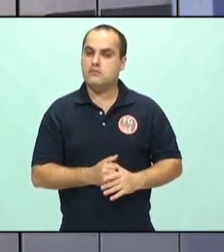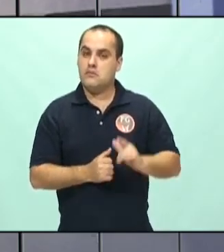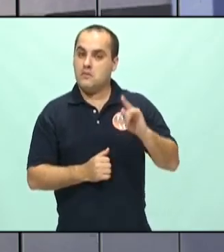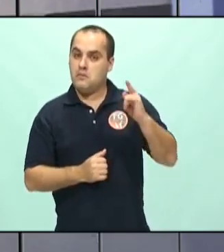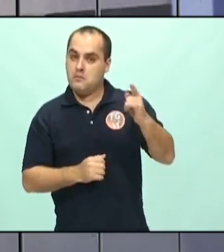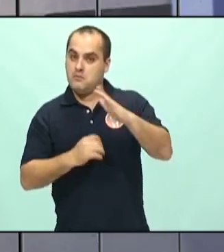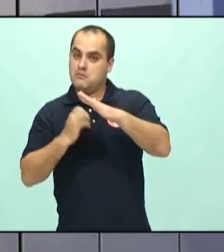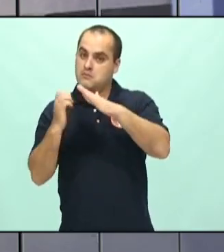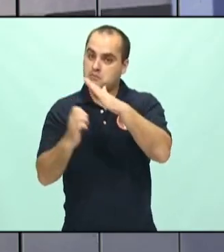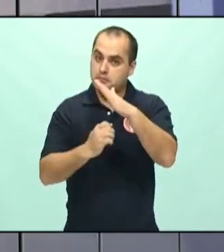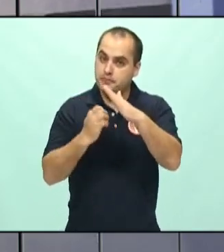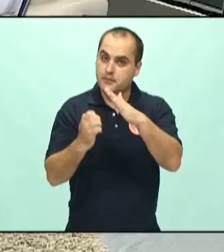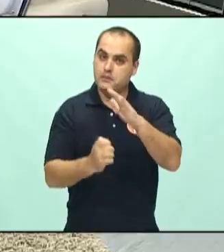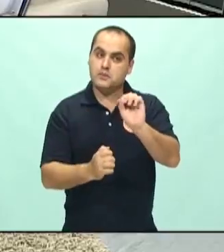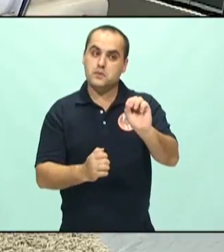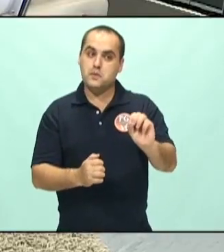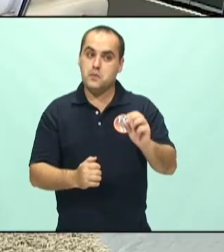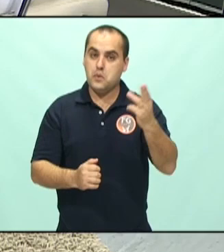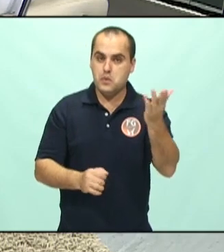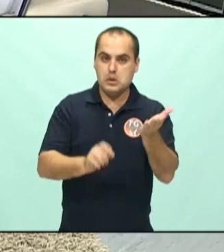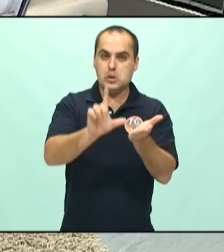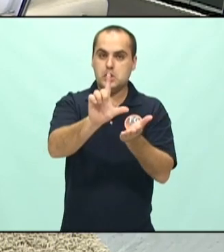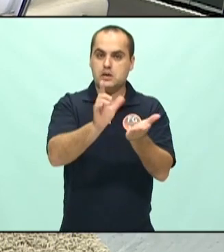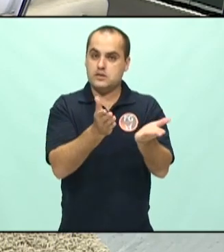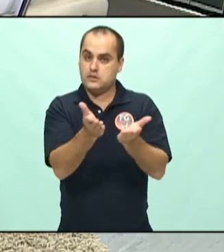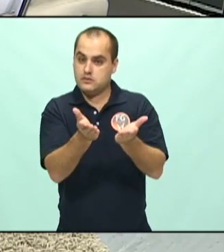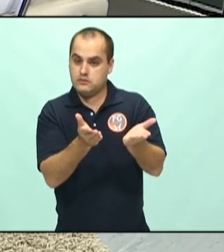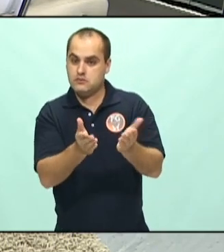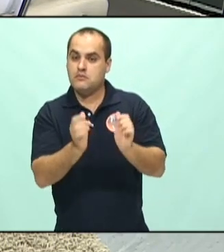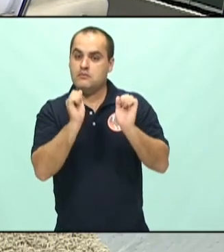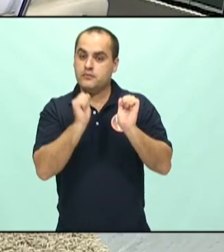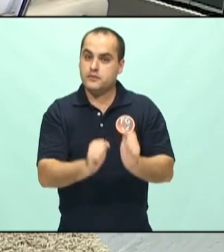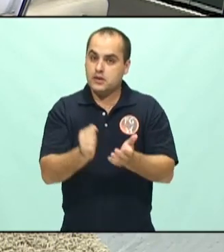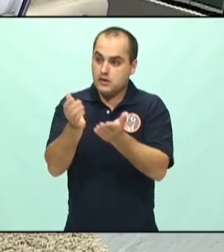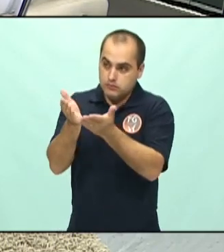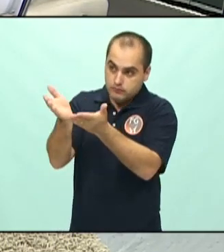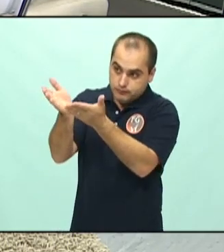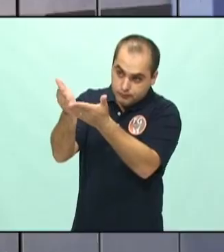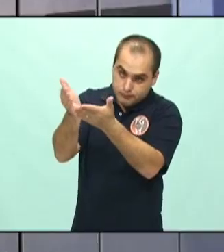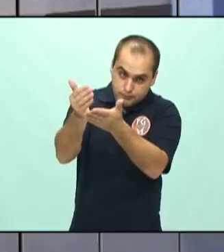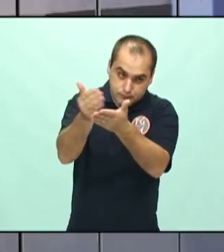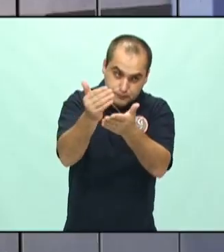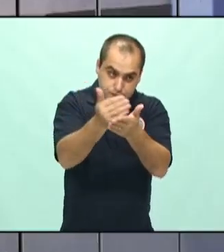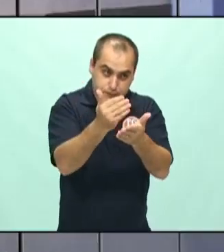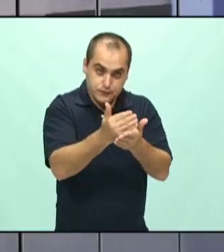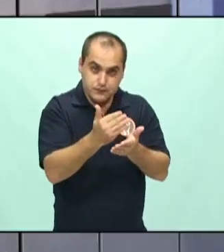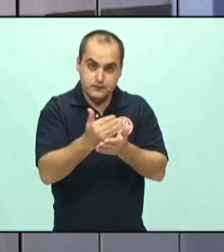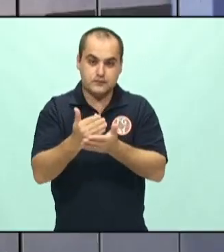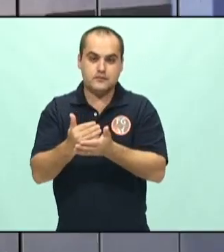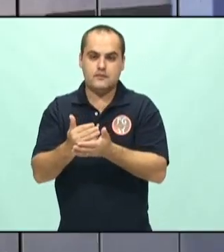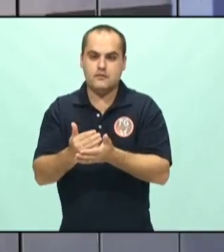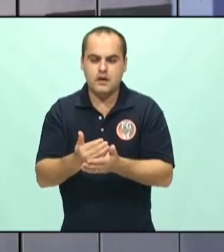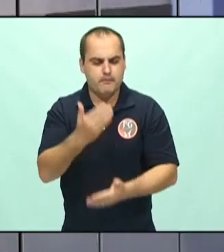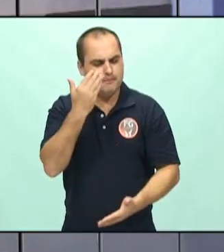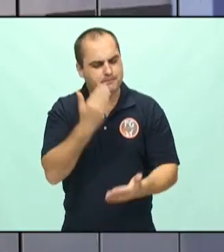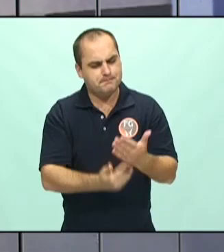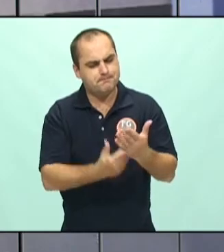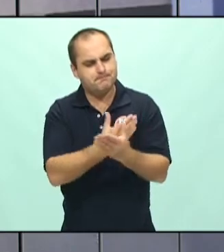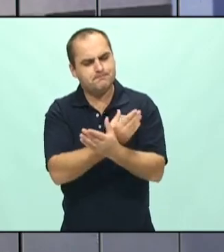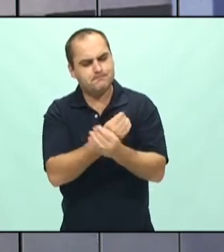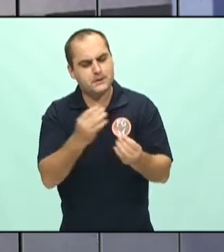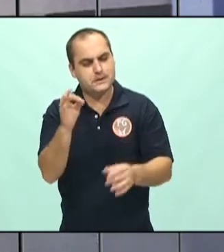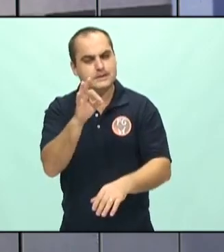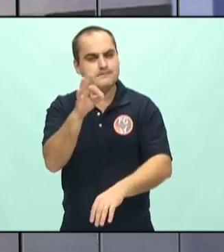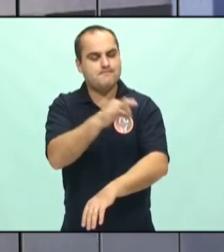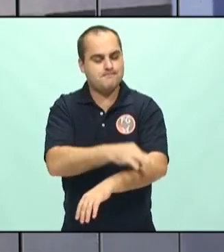empreiteira ou alguém ganhar a licitação e poder fazer a retirada do sin chaminé e não estão perdendo muito se chame a kid abelha sim